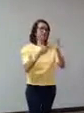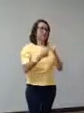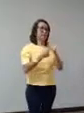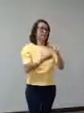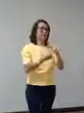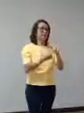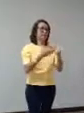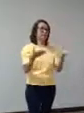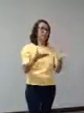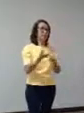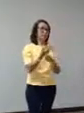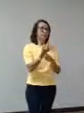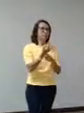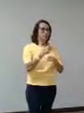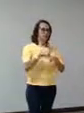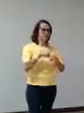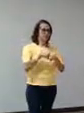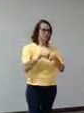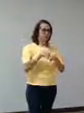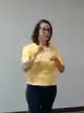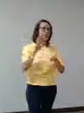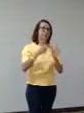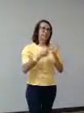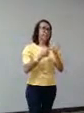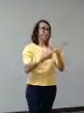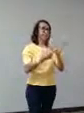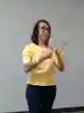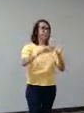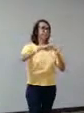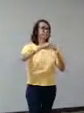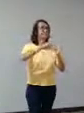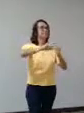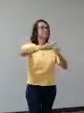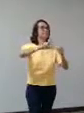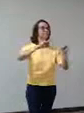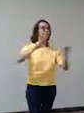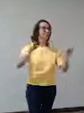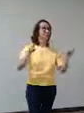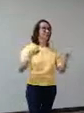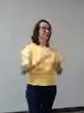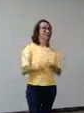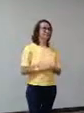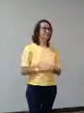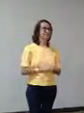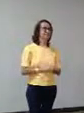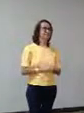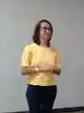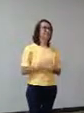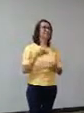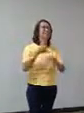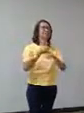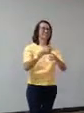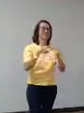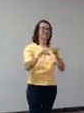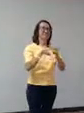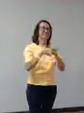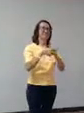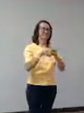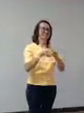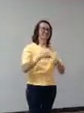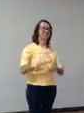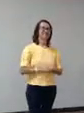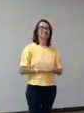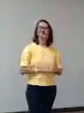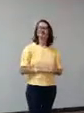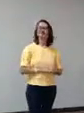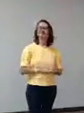pouco tempo hoje, mas ela é repleta de significado. Então, ele fez essa para a exposição. Ele chamou de usina